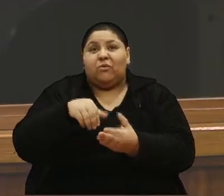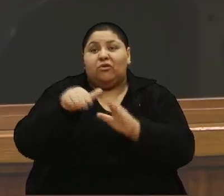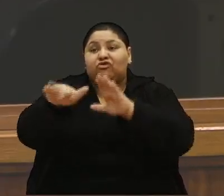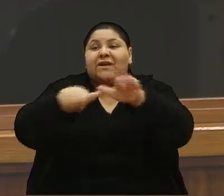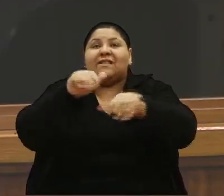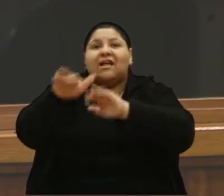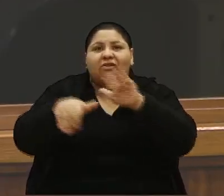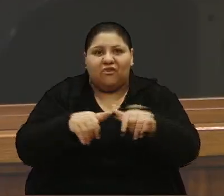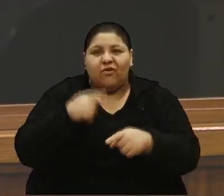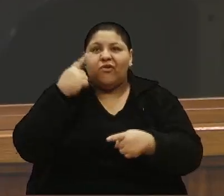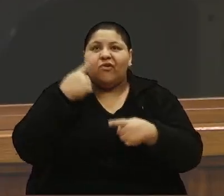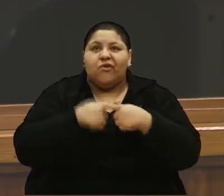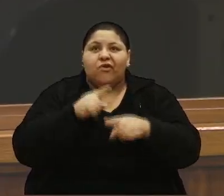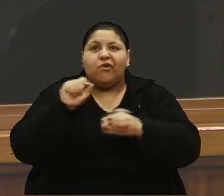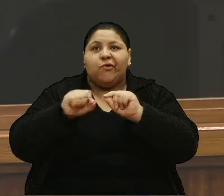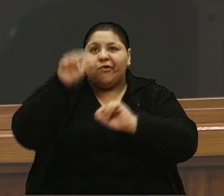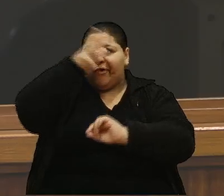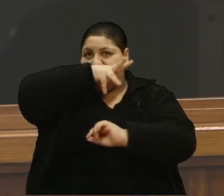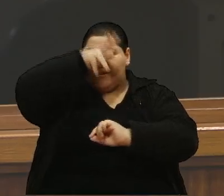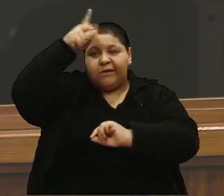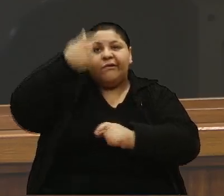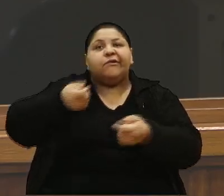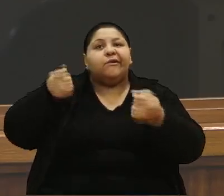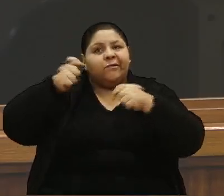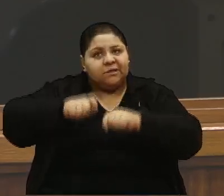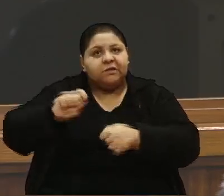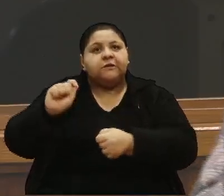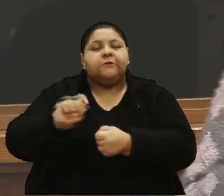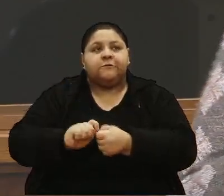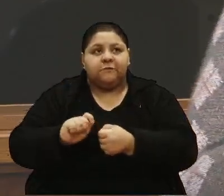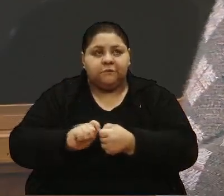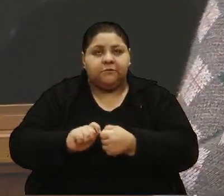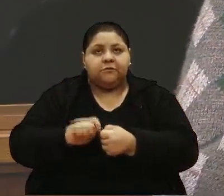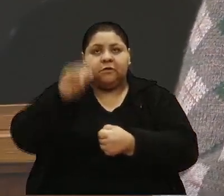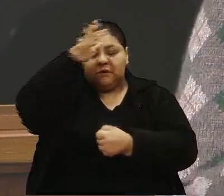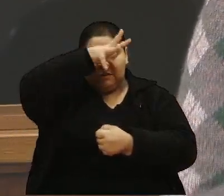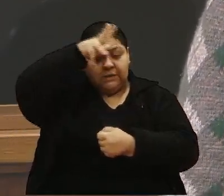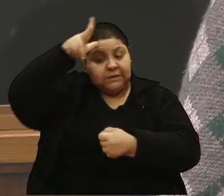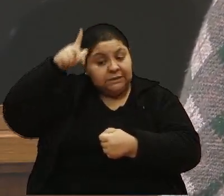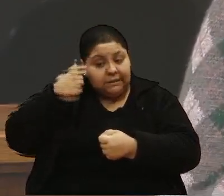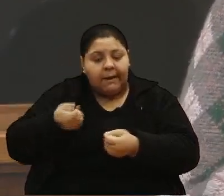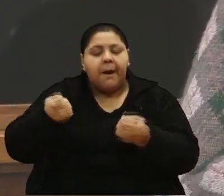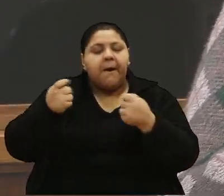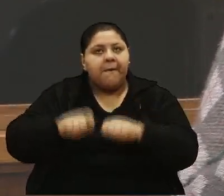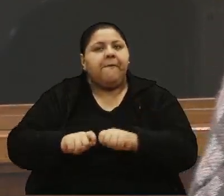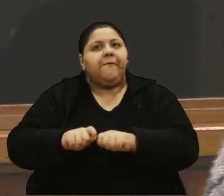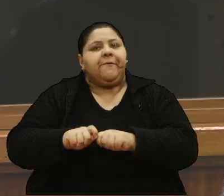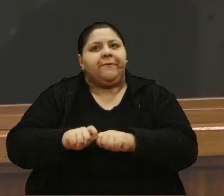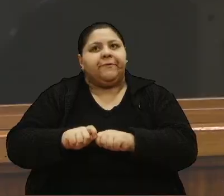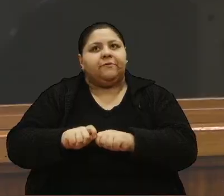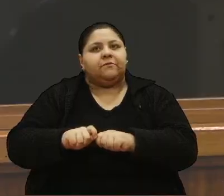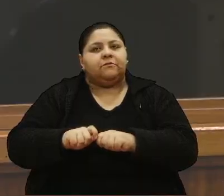Uma parte porque o que o município precisa fazer? O município precisa